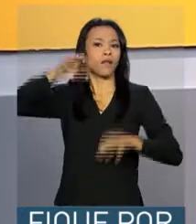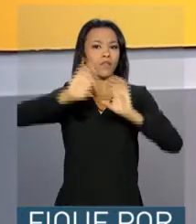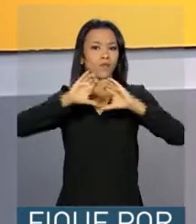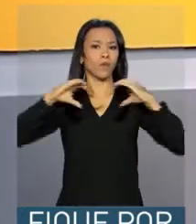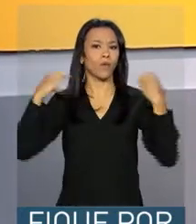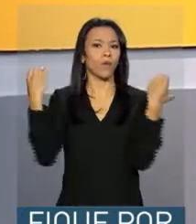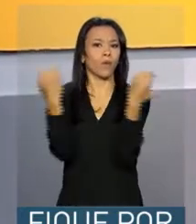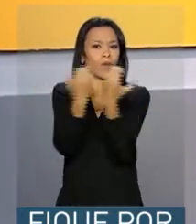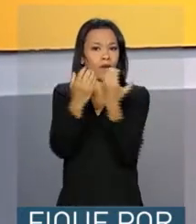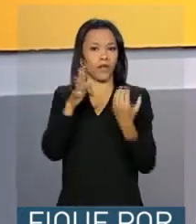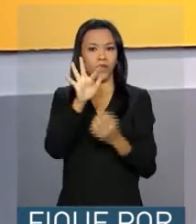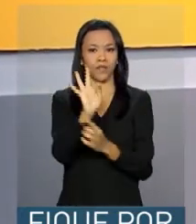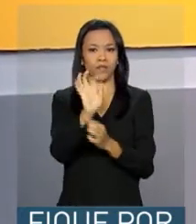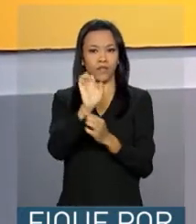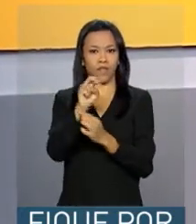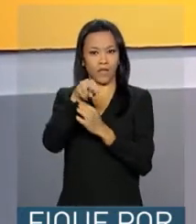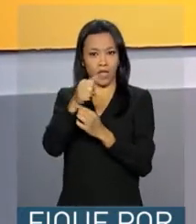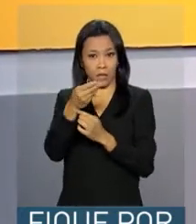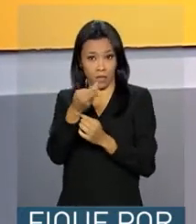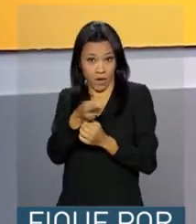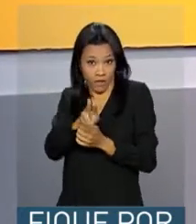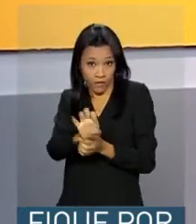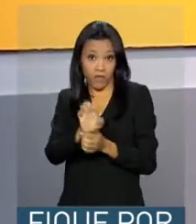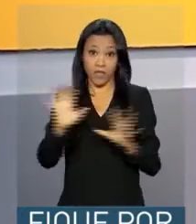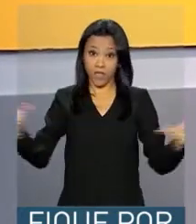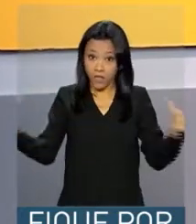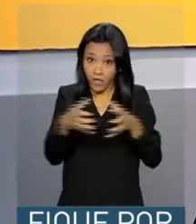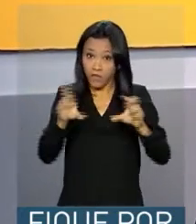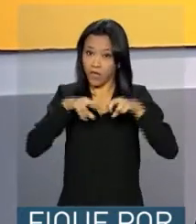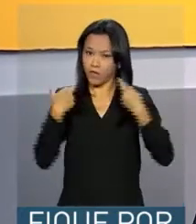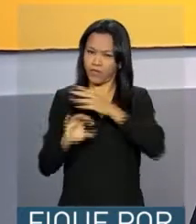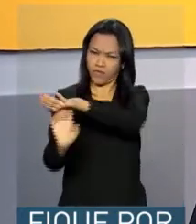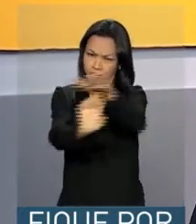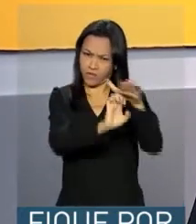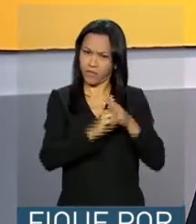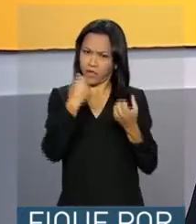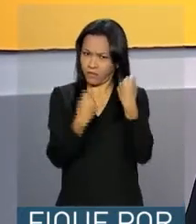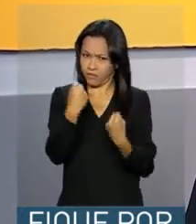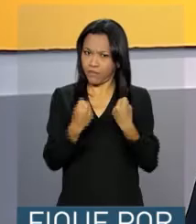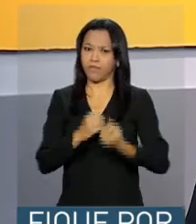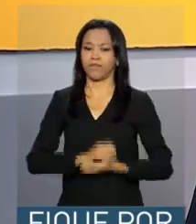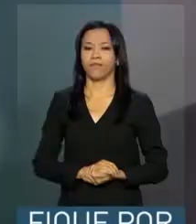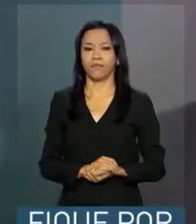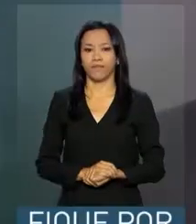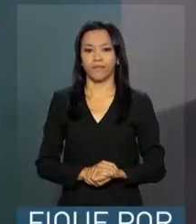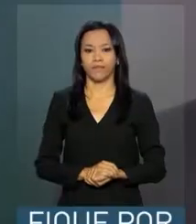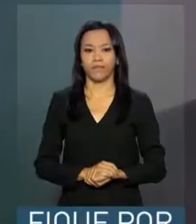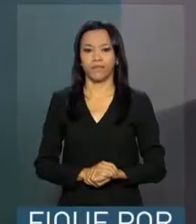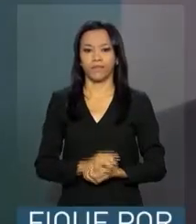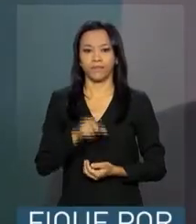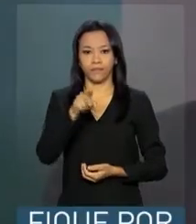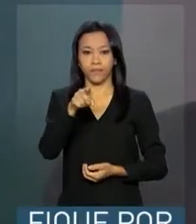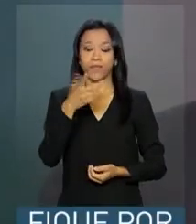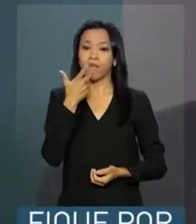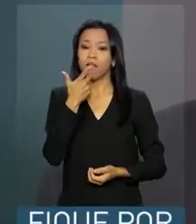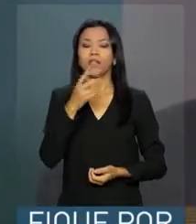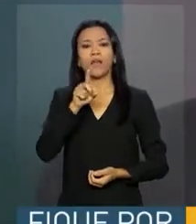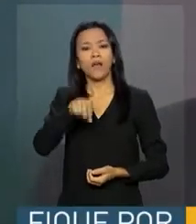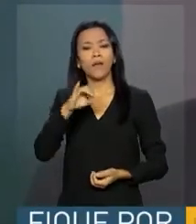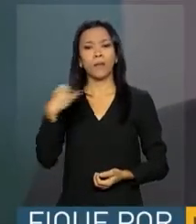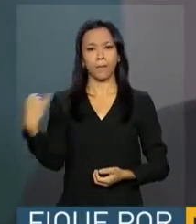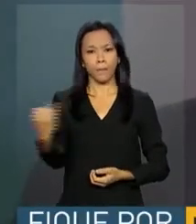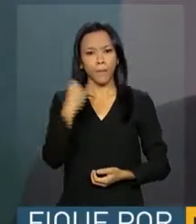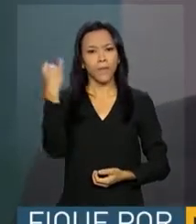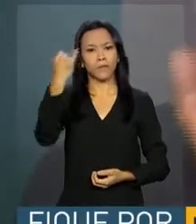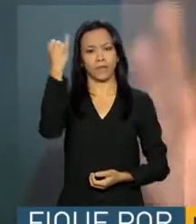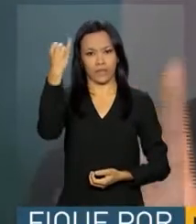Expo Fenabrave, um evento que reuniu o setor automotivo em São Paulo. Foi muito importante para